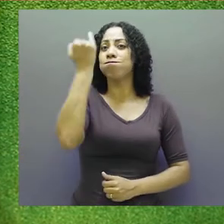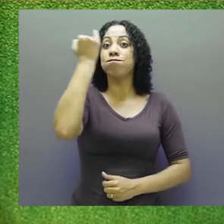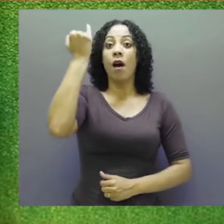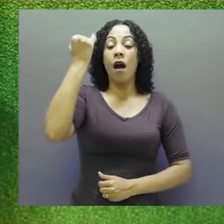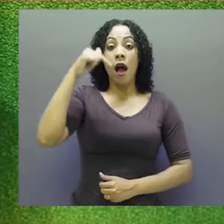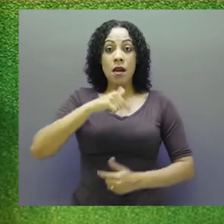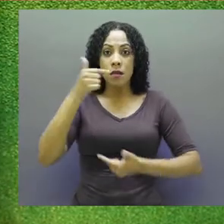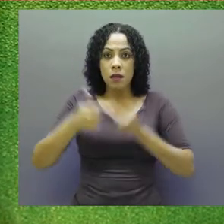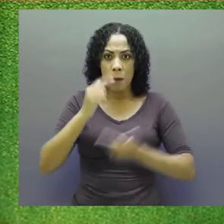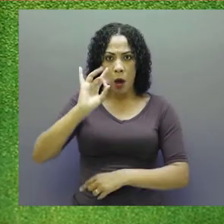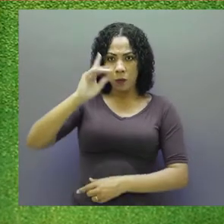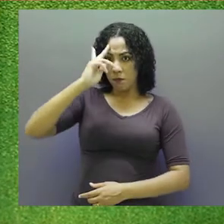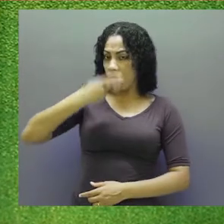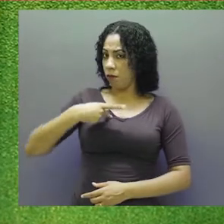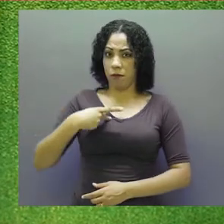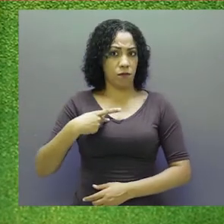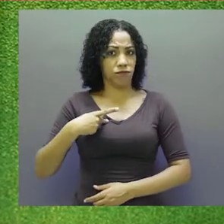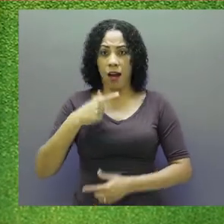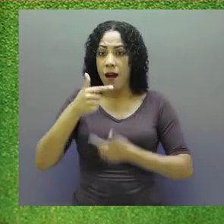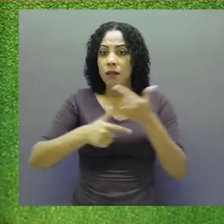feito coletivamente.